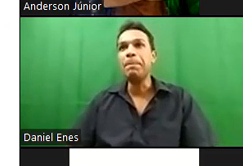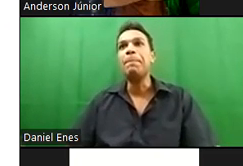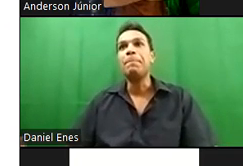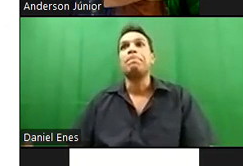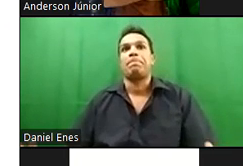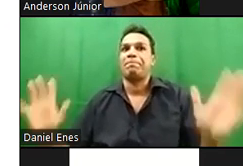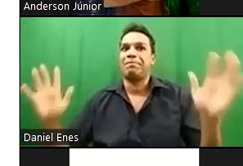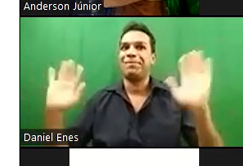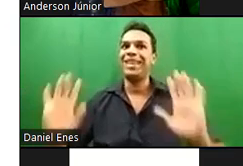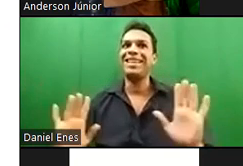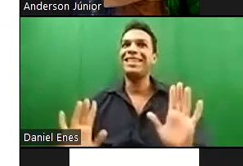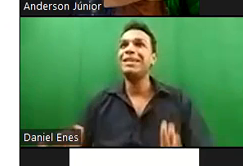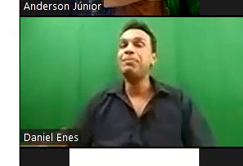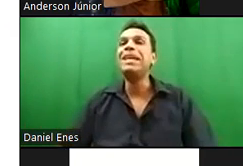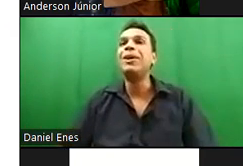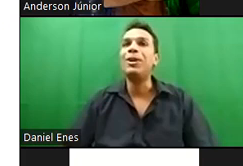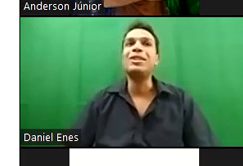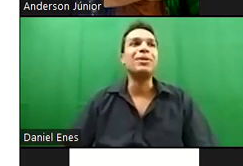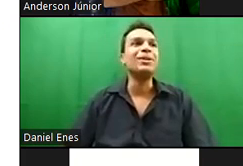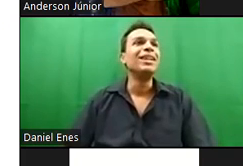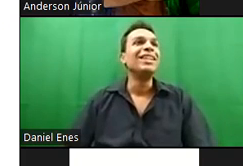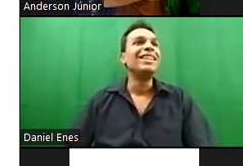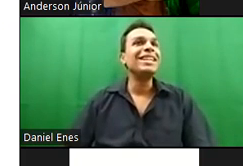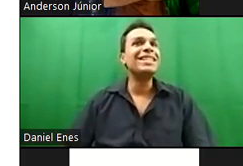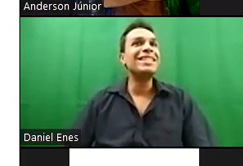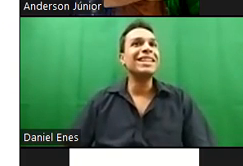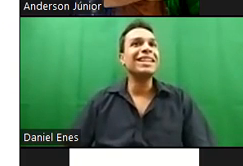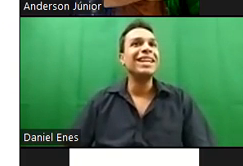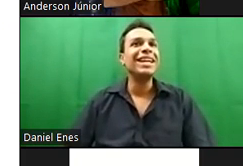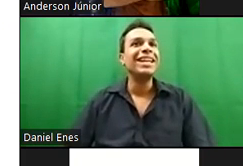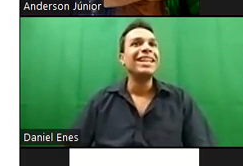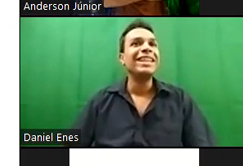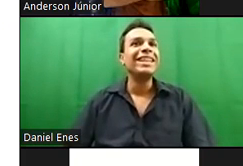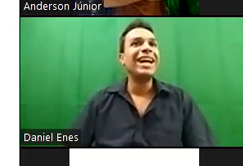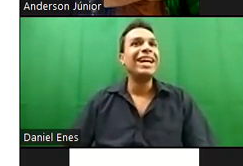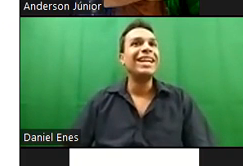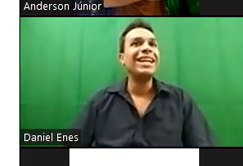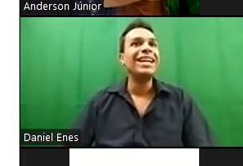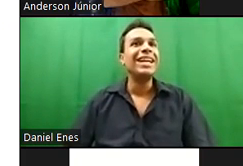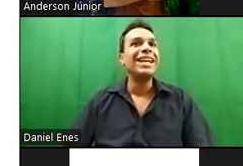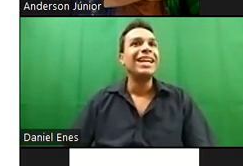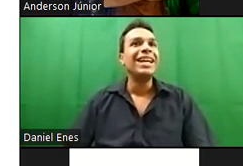brasileira, Rogério. tem que ser... Perdão, Rogério. Tem que ser na...